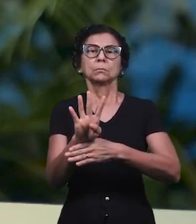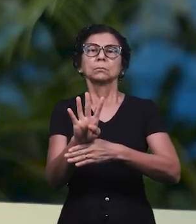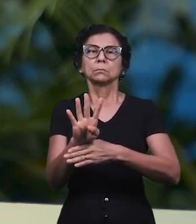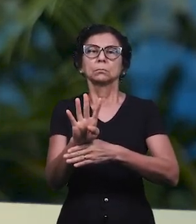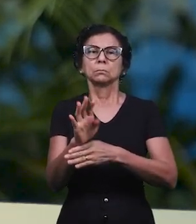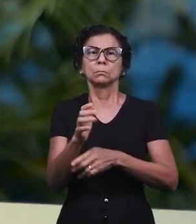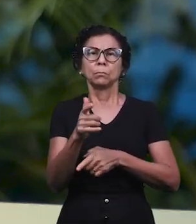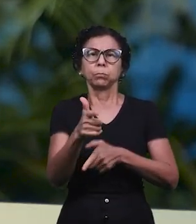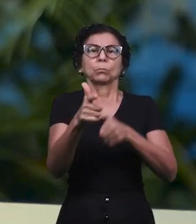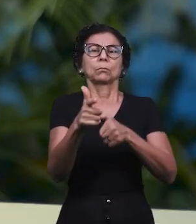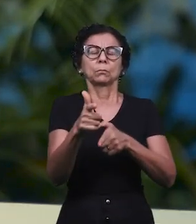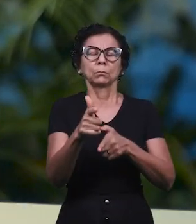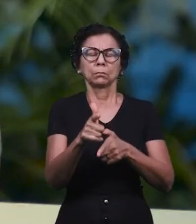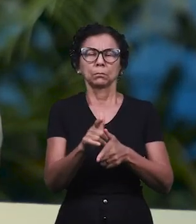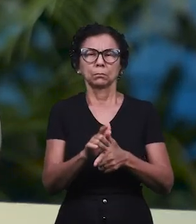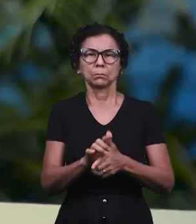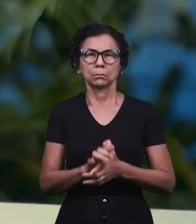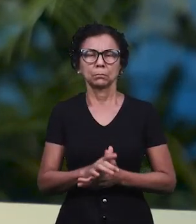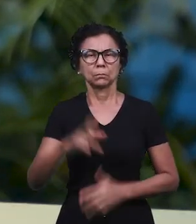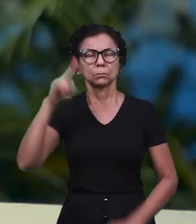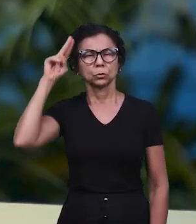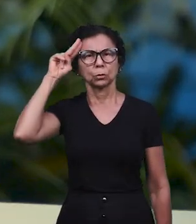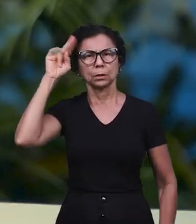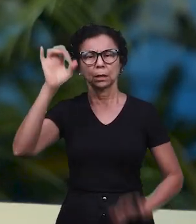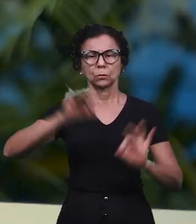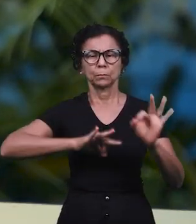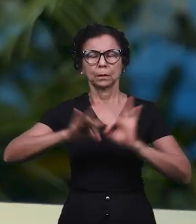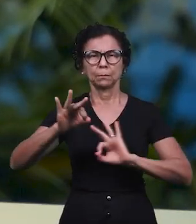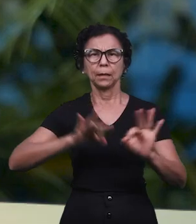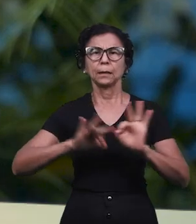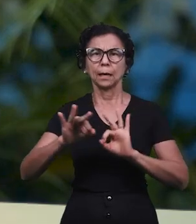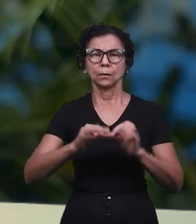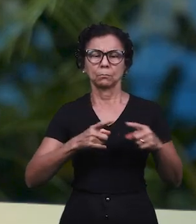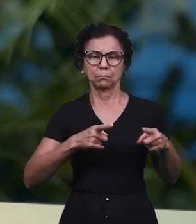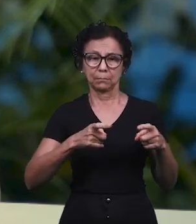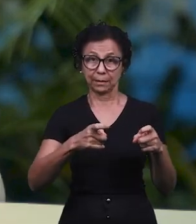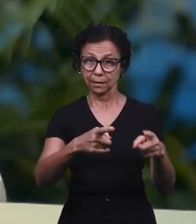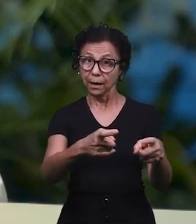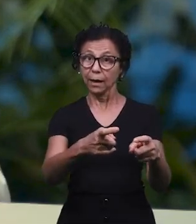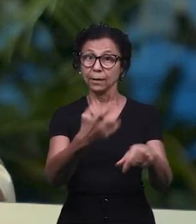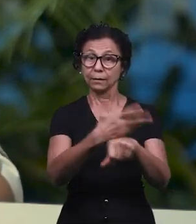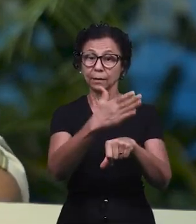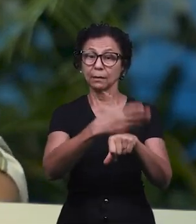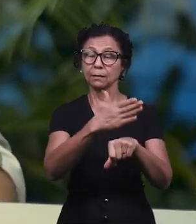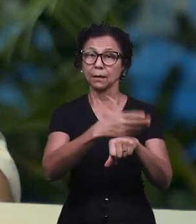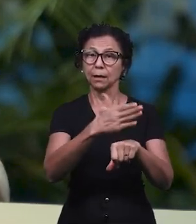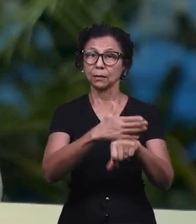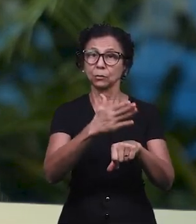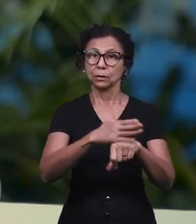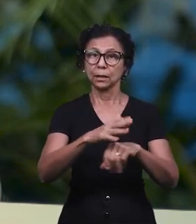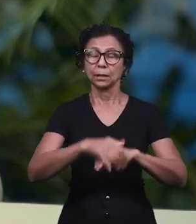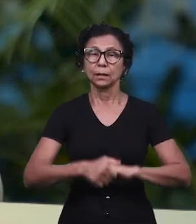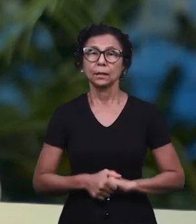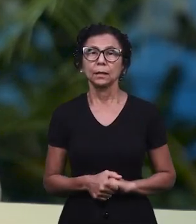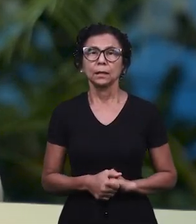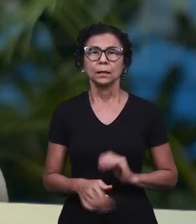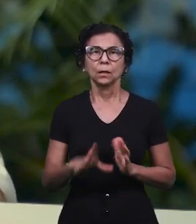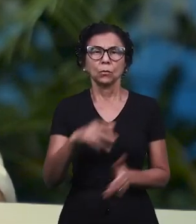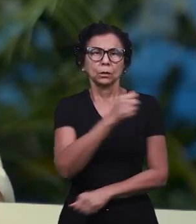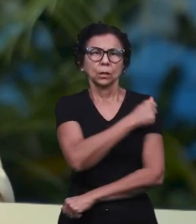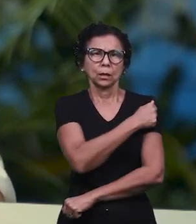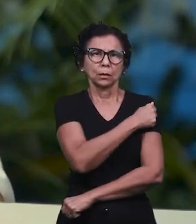O oficial combatente é o oficial que vai ser preparado para o combate, para a guerra. E quando aspirante oficial, como eu